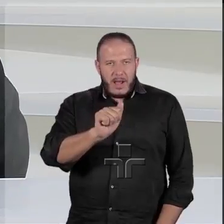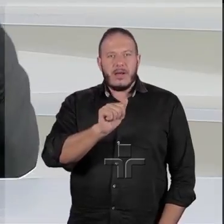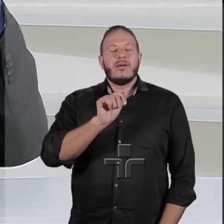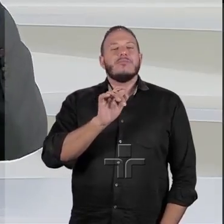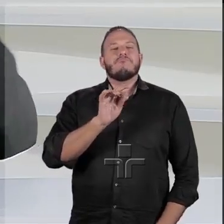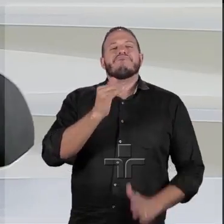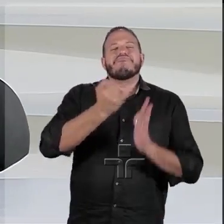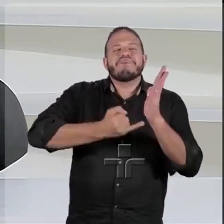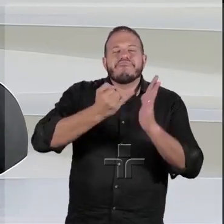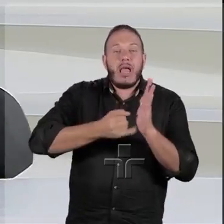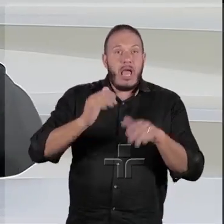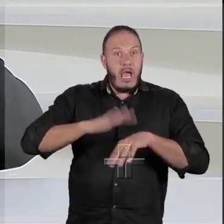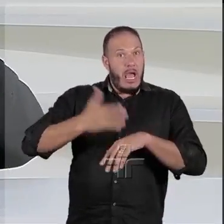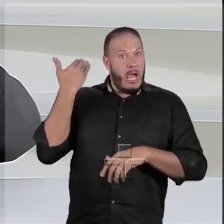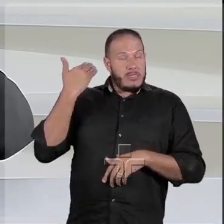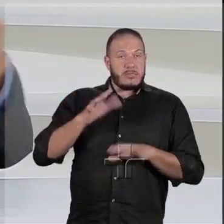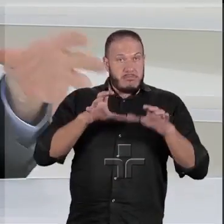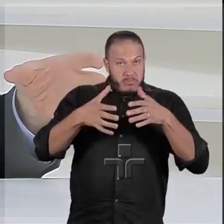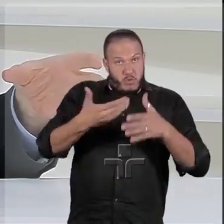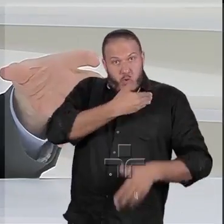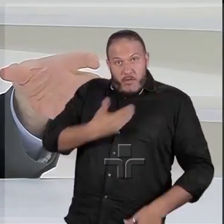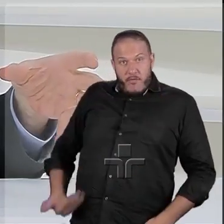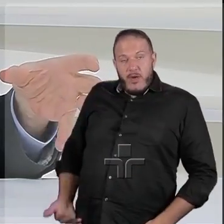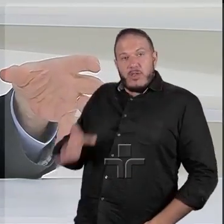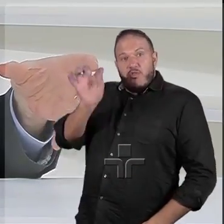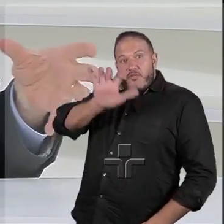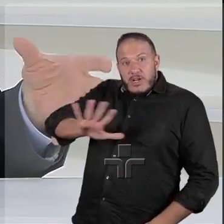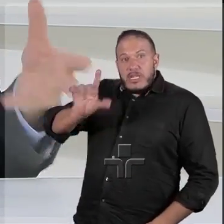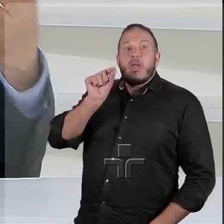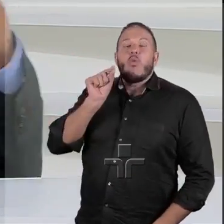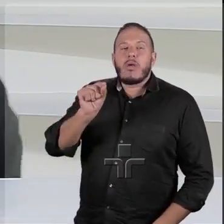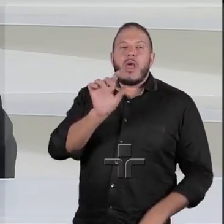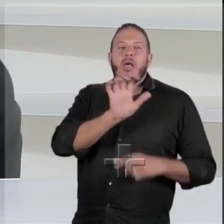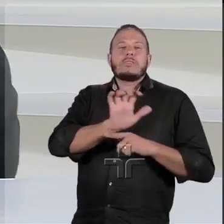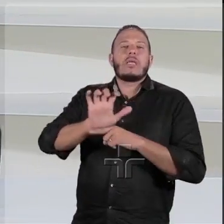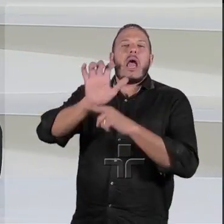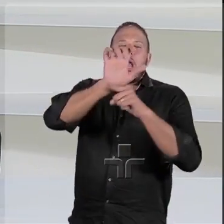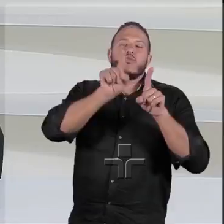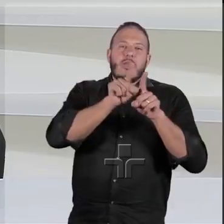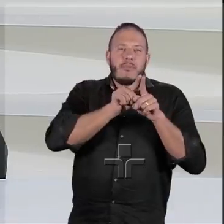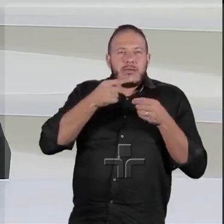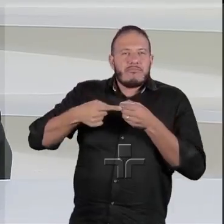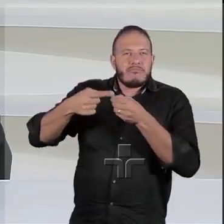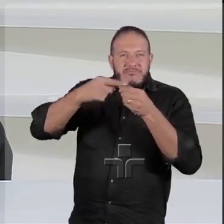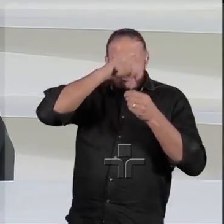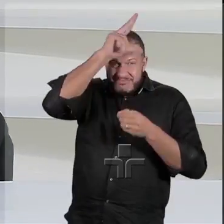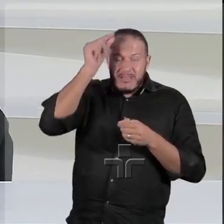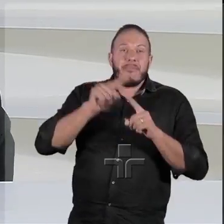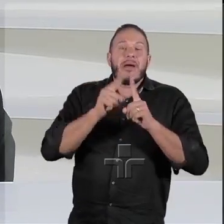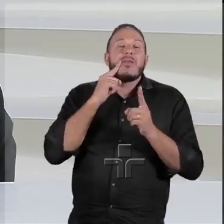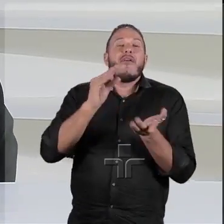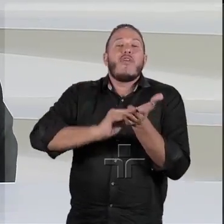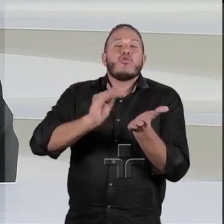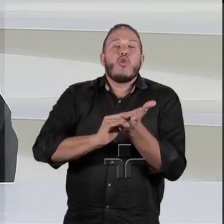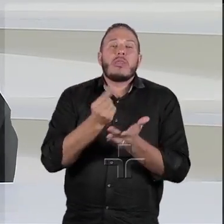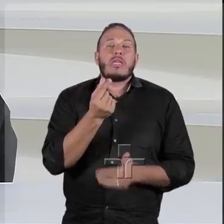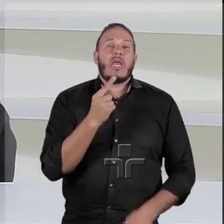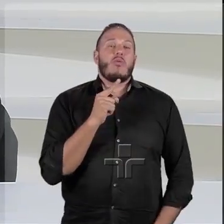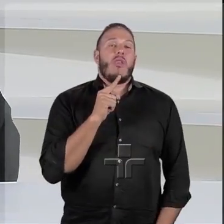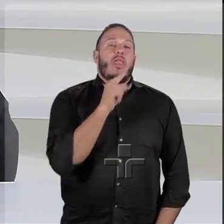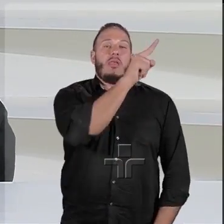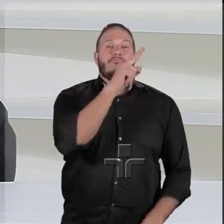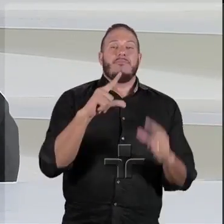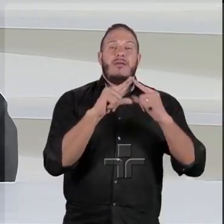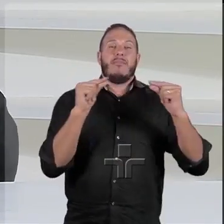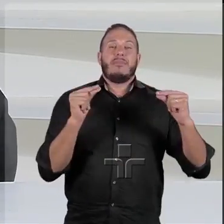concentrada no governo federal, para estados e municípios. E aí faltou dinheiro para o governo federal. Então,